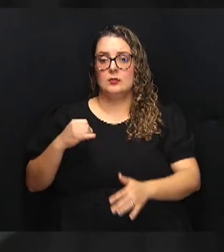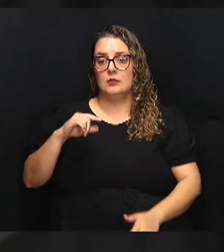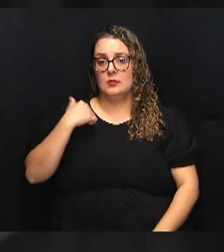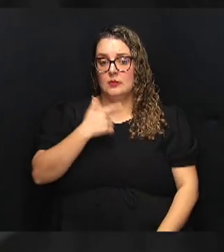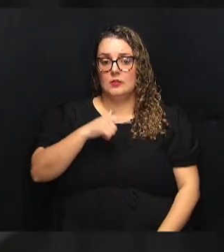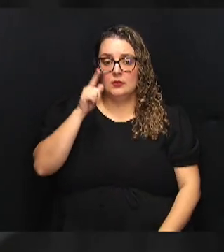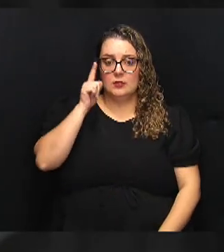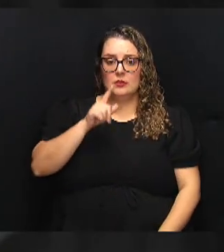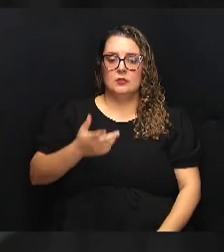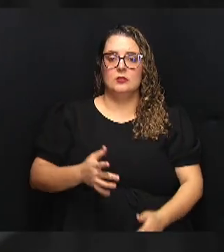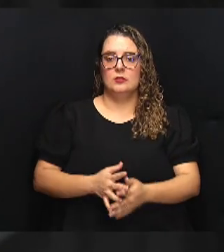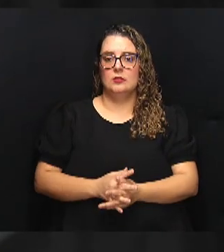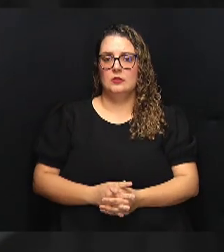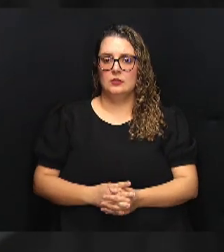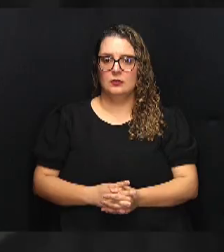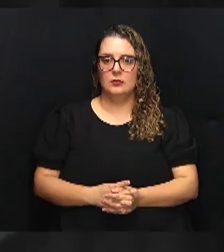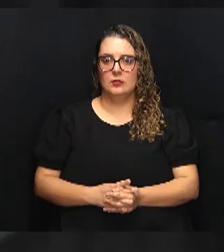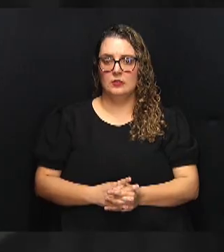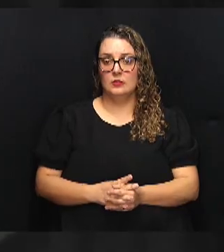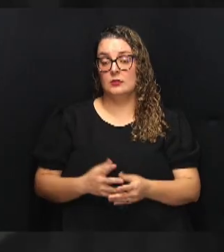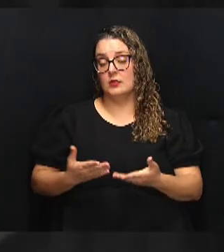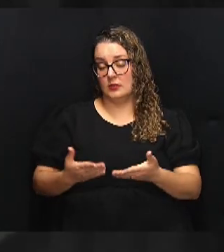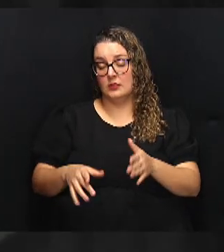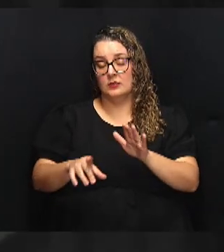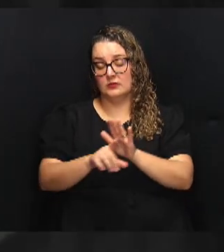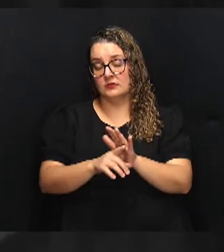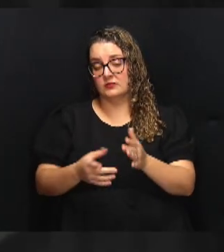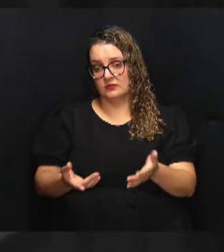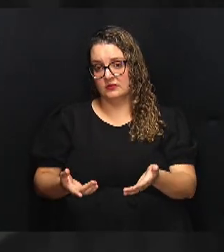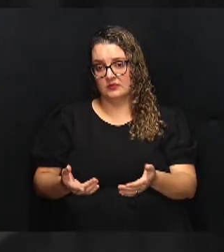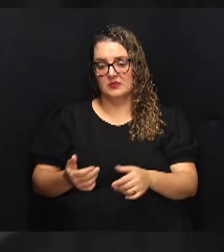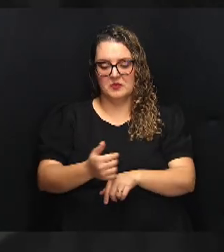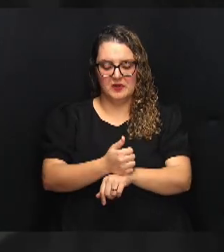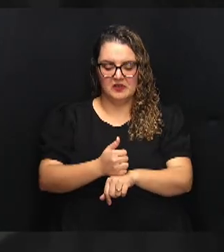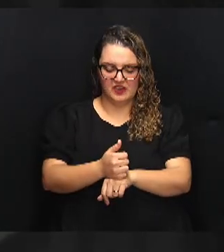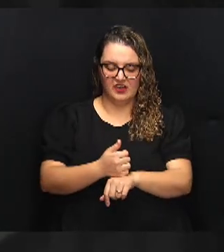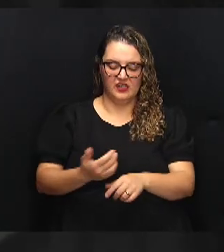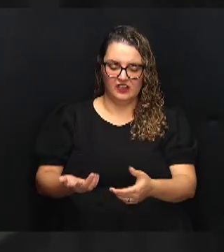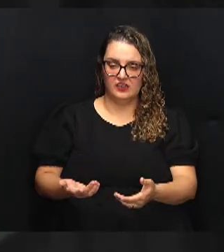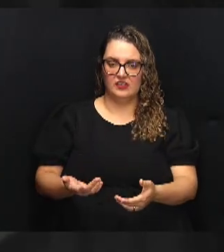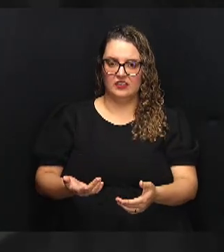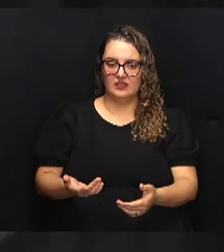conseguir trazer através dessas legislações, o profissional